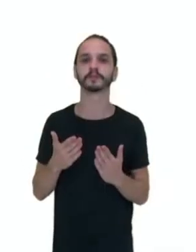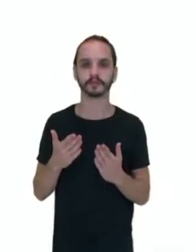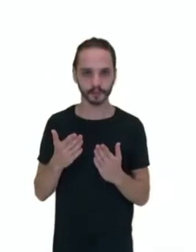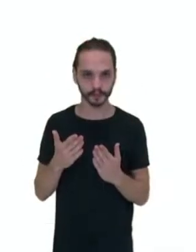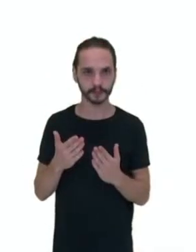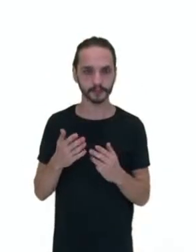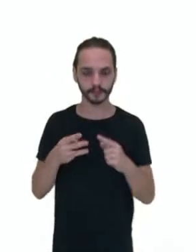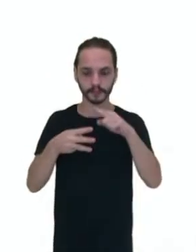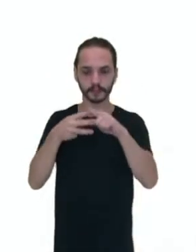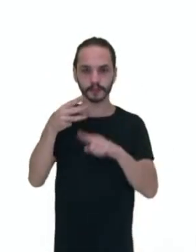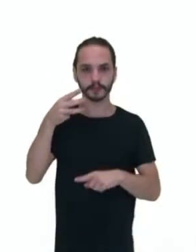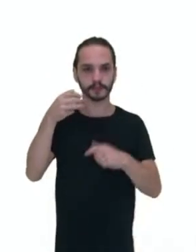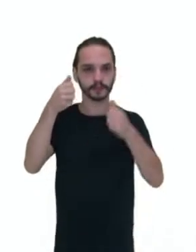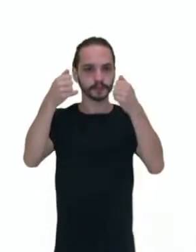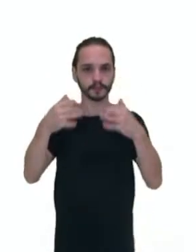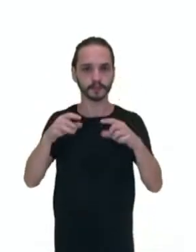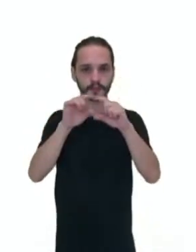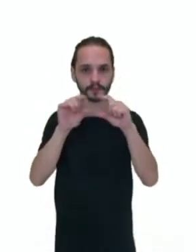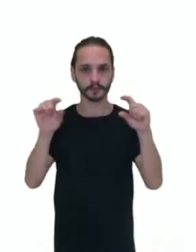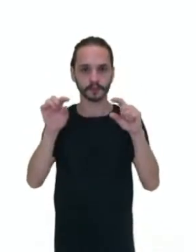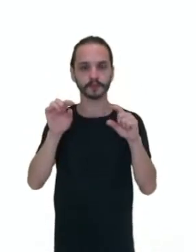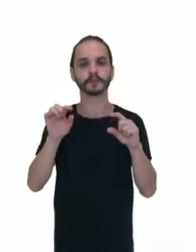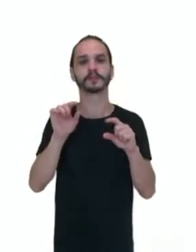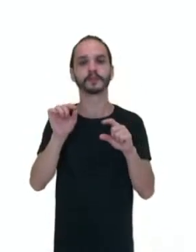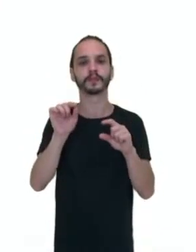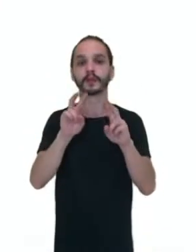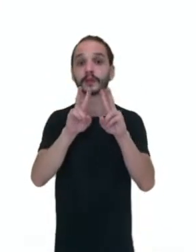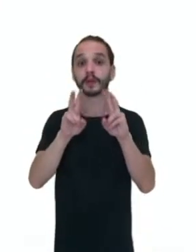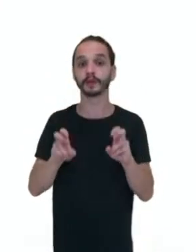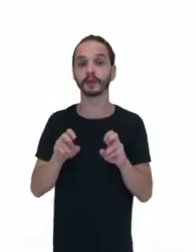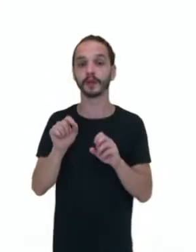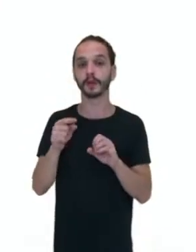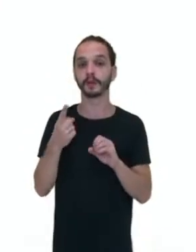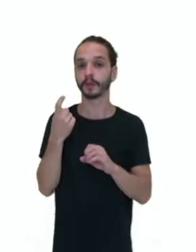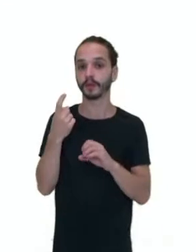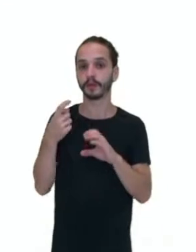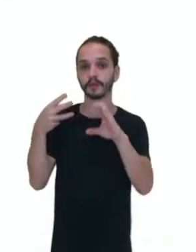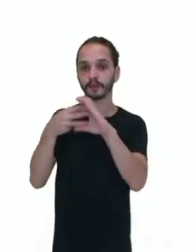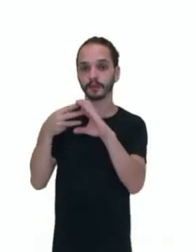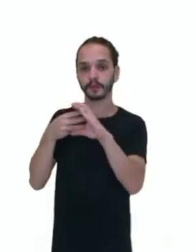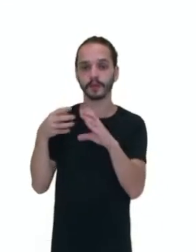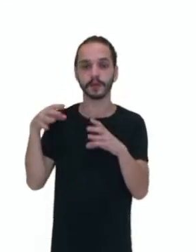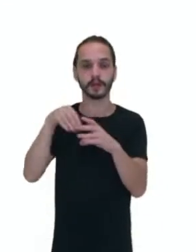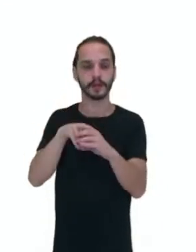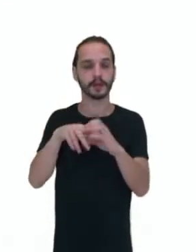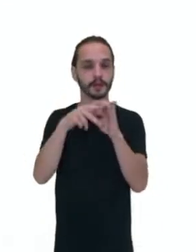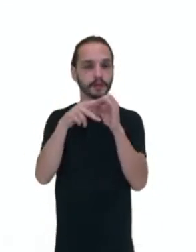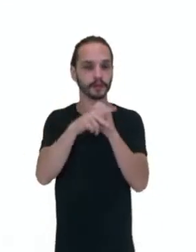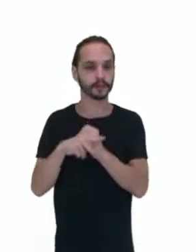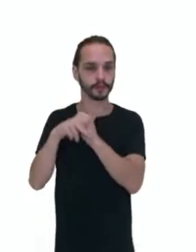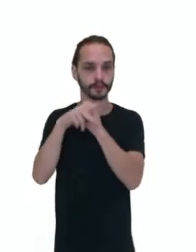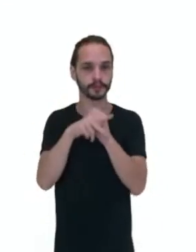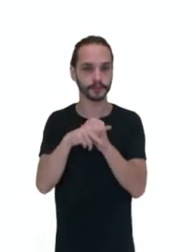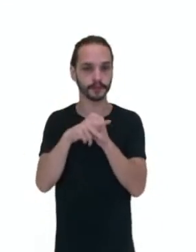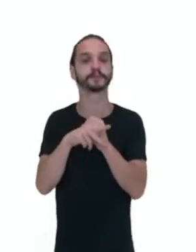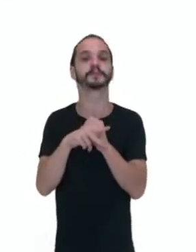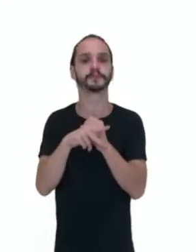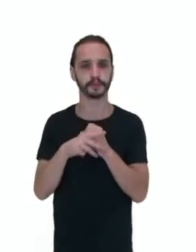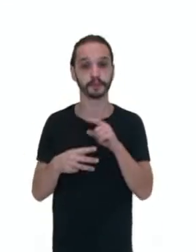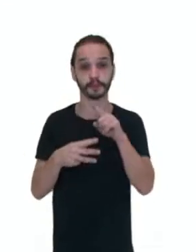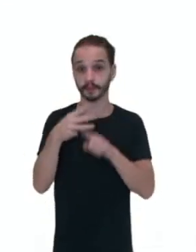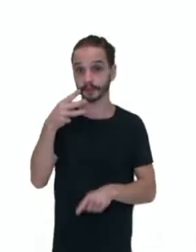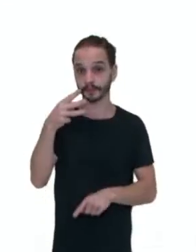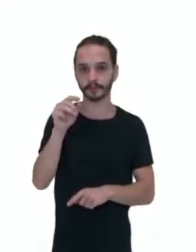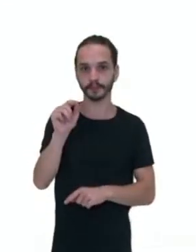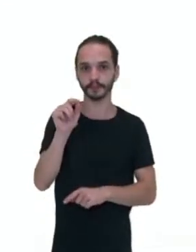seguintes descrições aqui abaixo dos organismos unicelulares que fazem parte do reino protista. Então, são